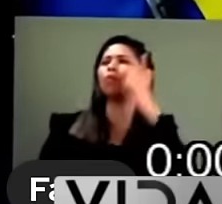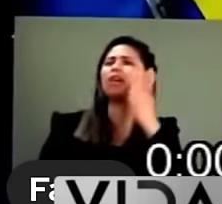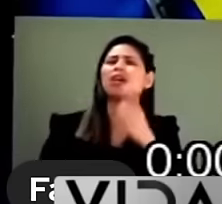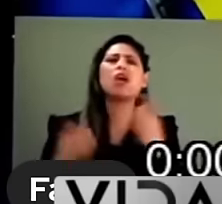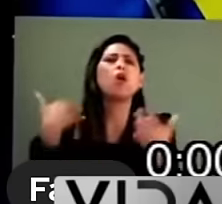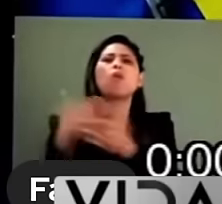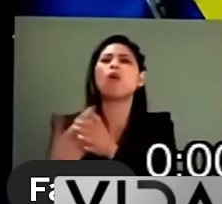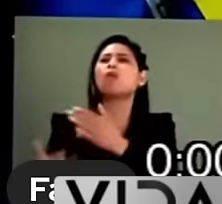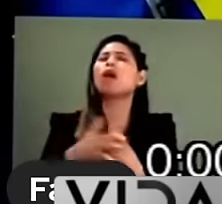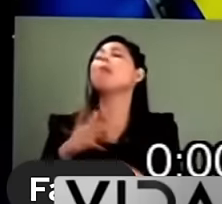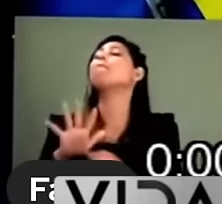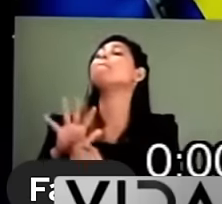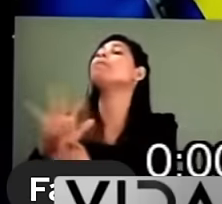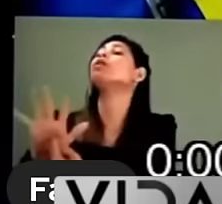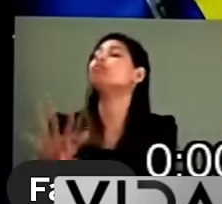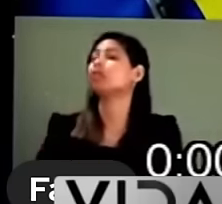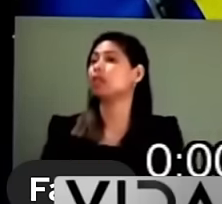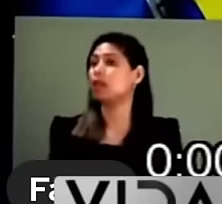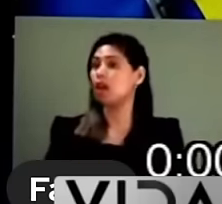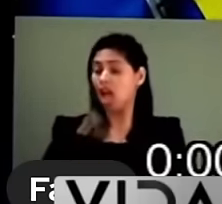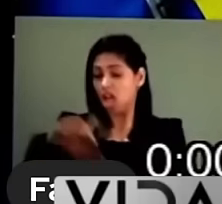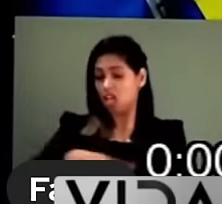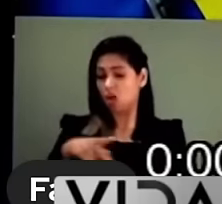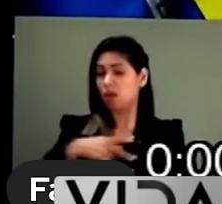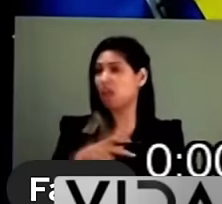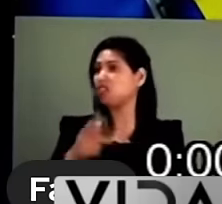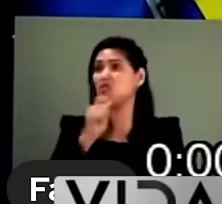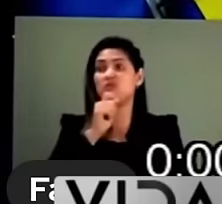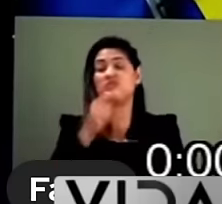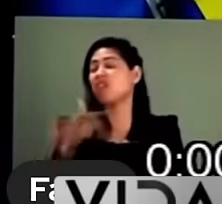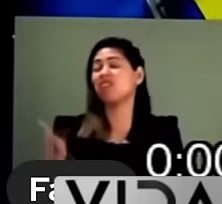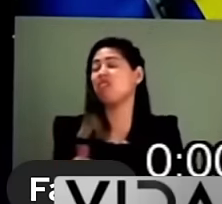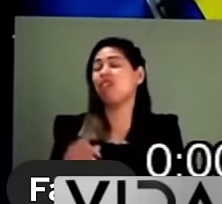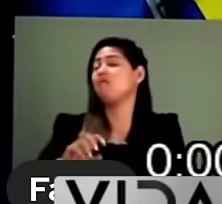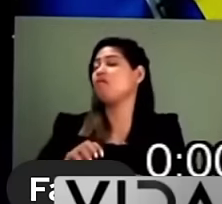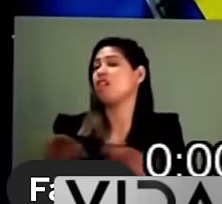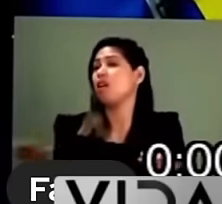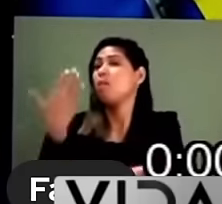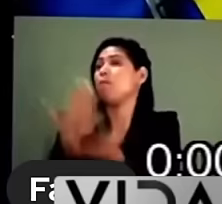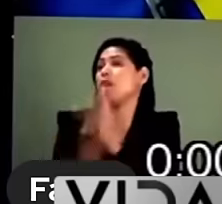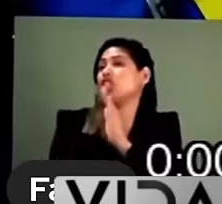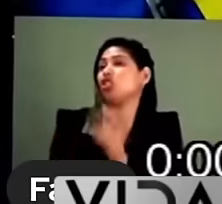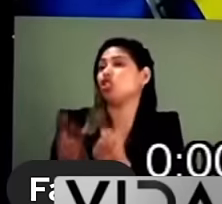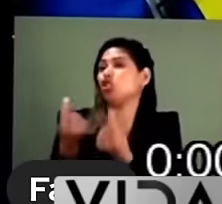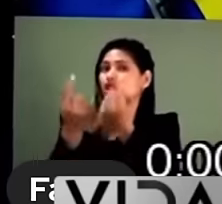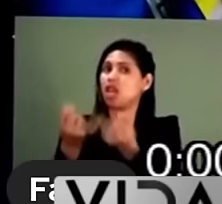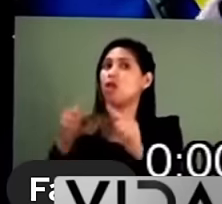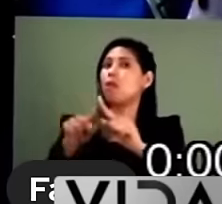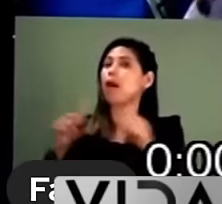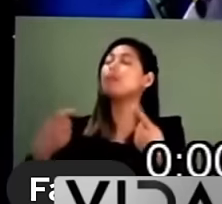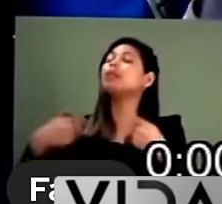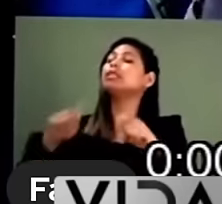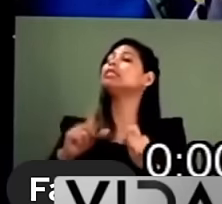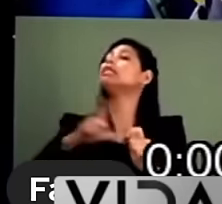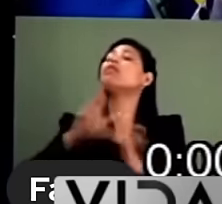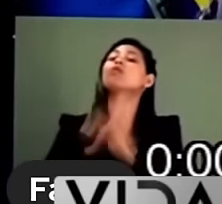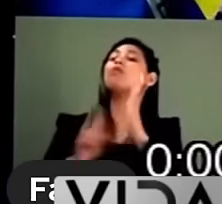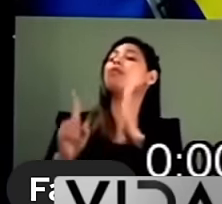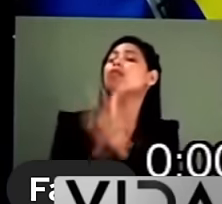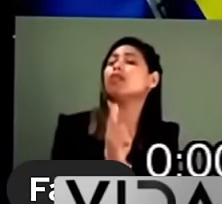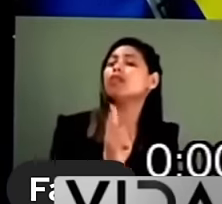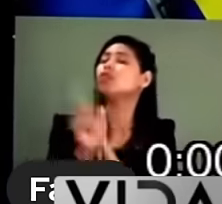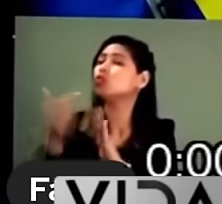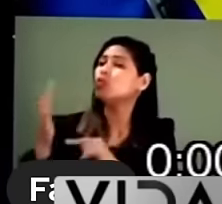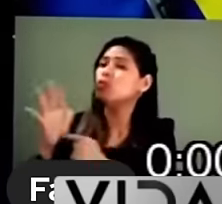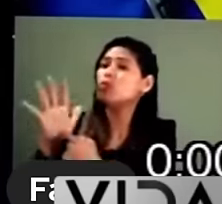esse pronunciamento. Meu. O país nunca teve quebrado, é só questão de prioridade. Né? Eles falam que a prioridade é o povo. Eu estou mostrando para vocês o que é a prioridade aqui. Ó.